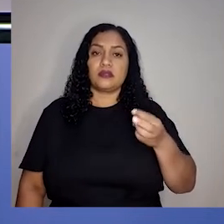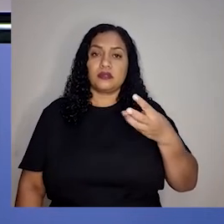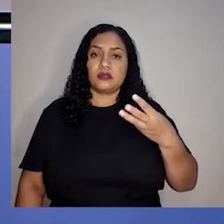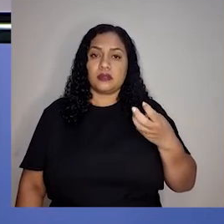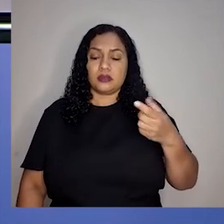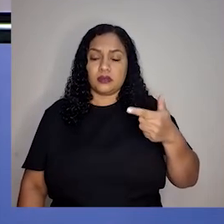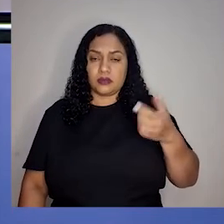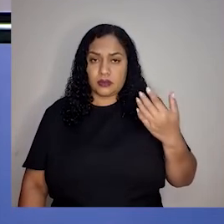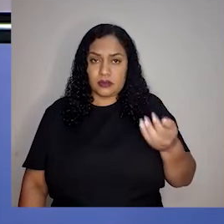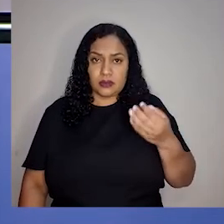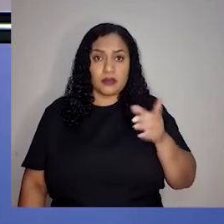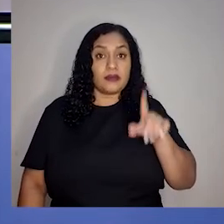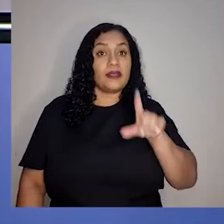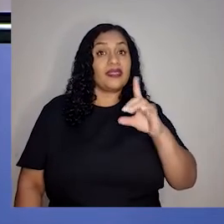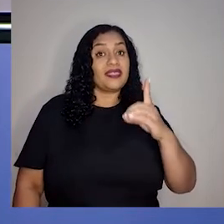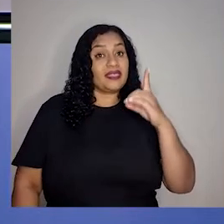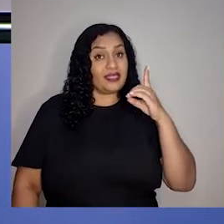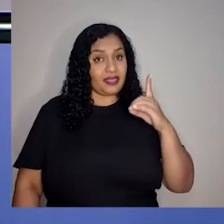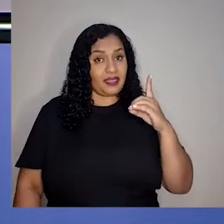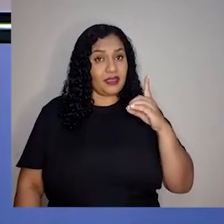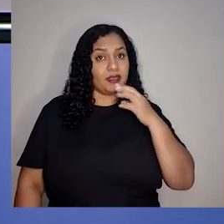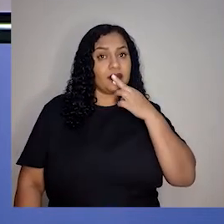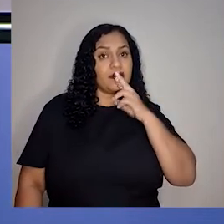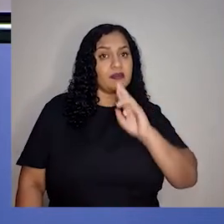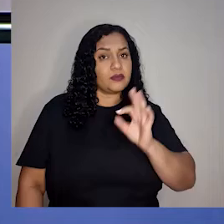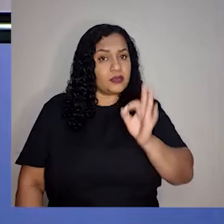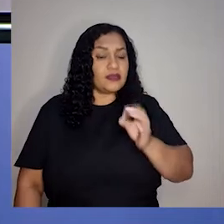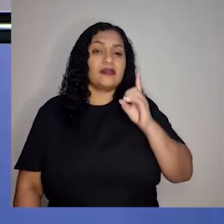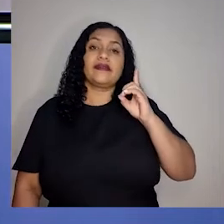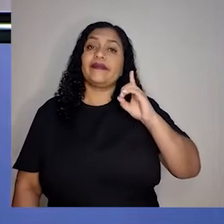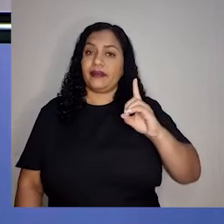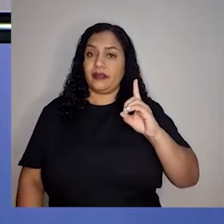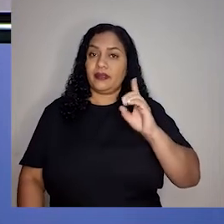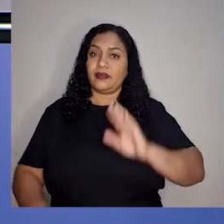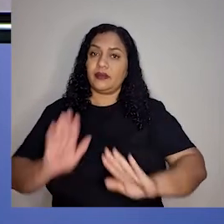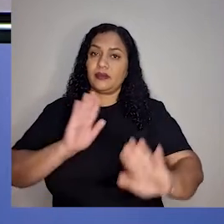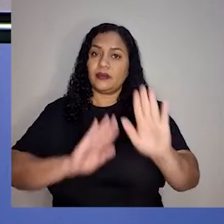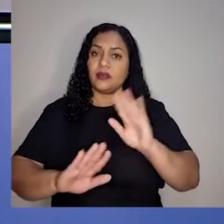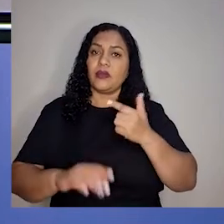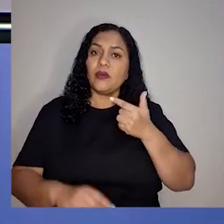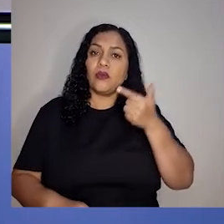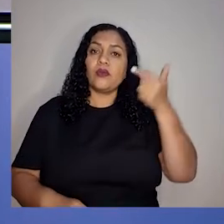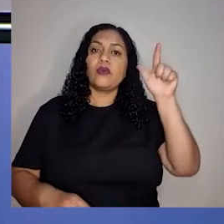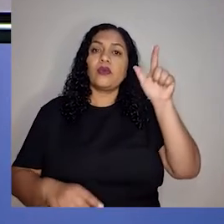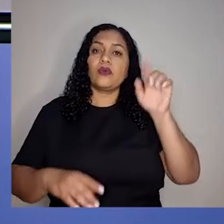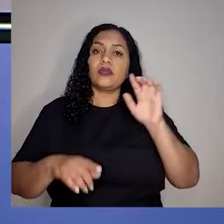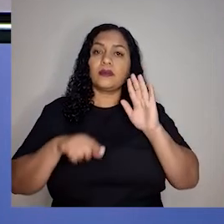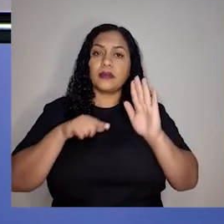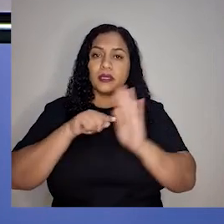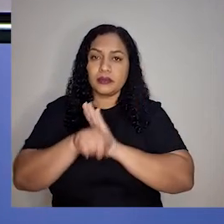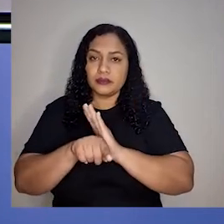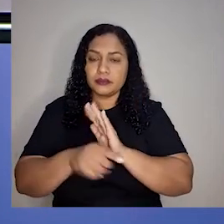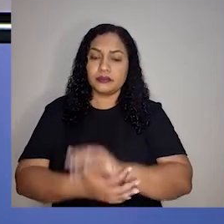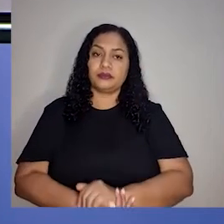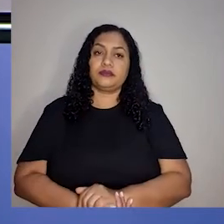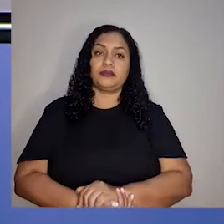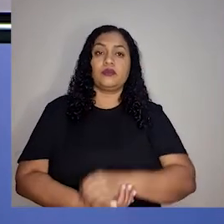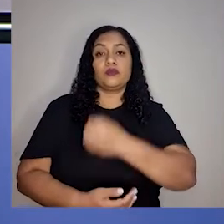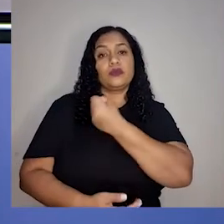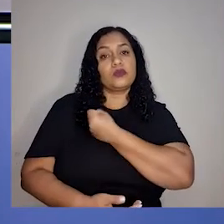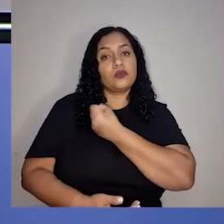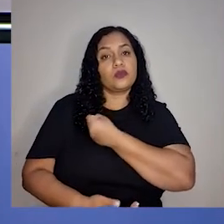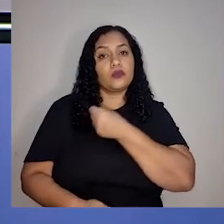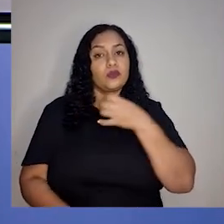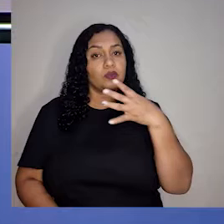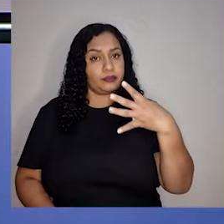32 centavos é alternativa d então muito cuidado vamos para a próxima Questão questão